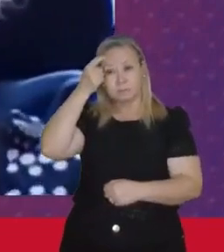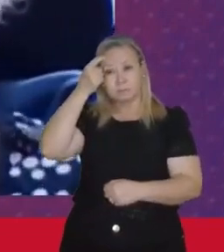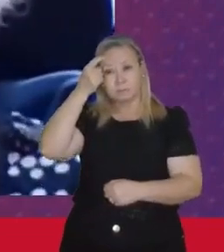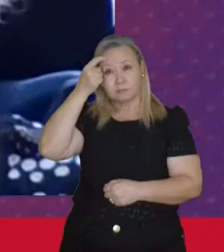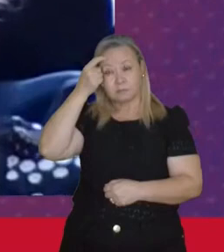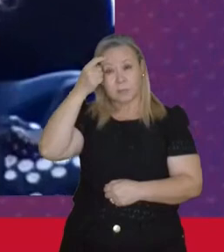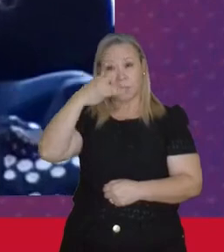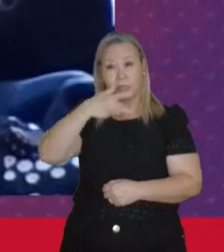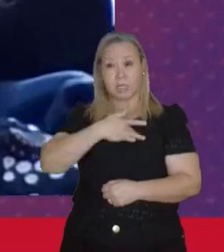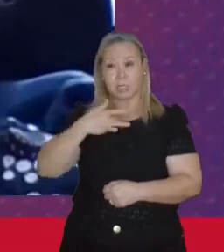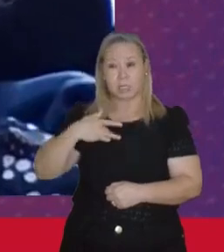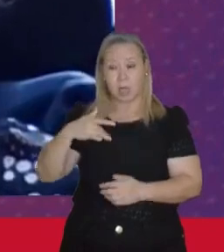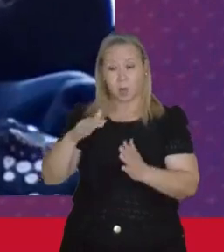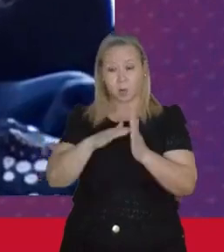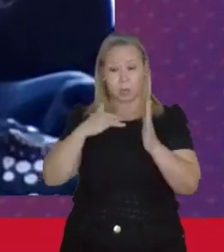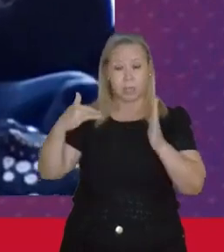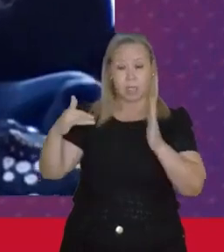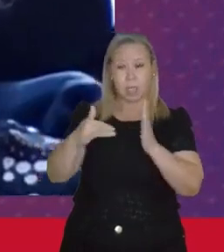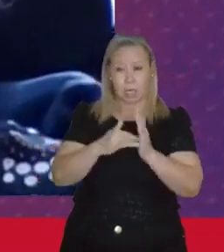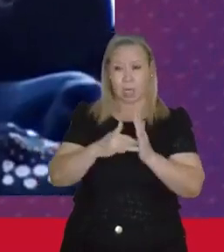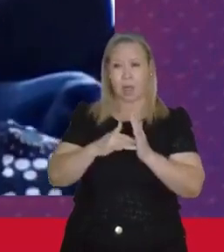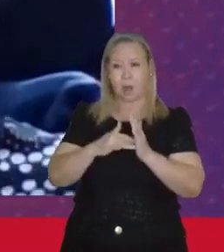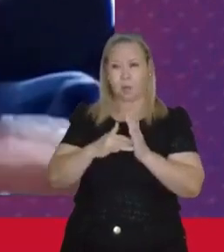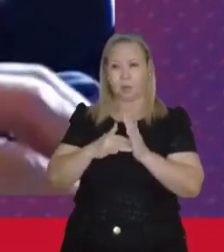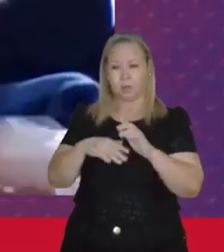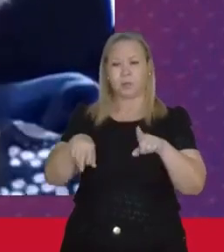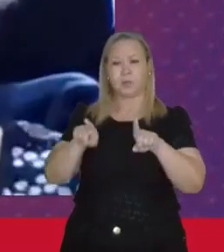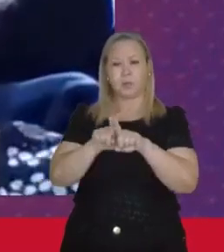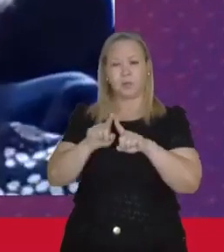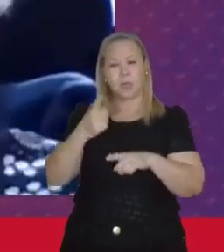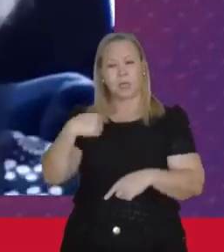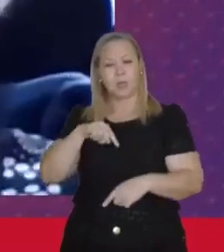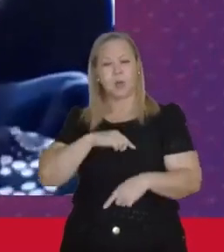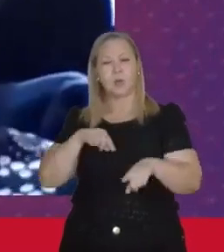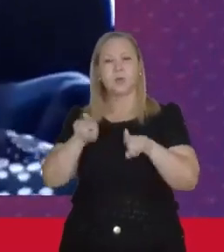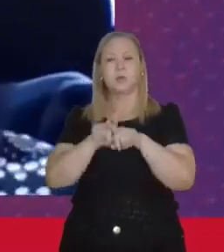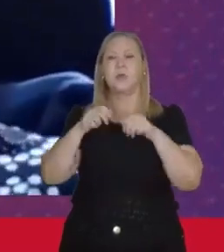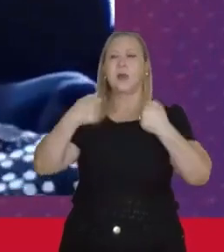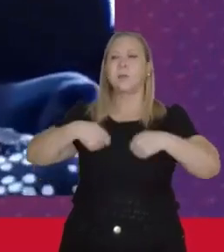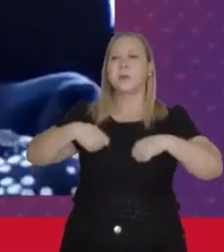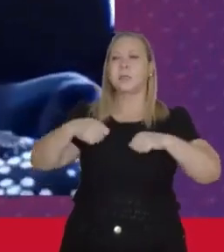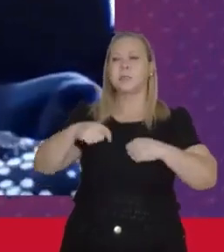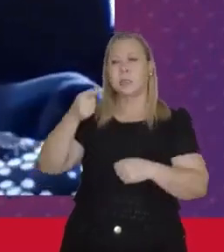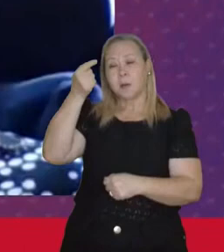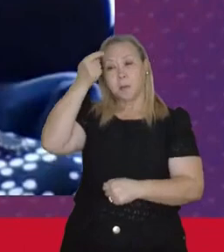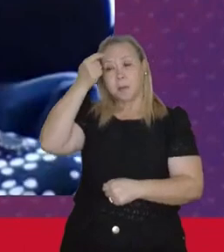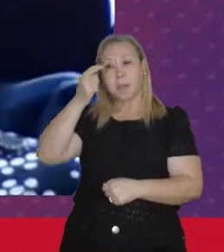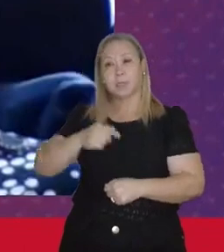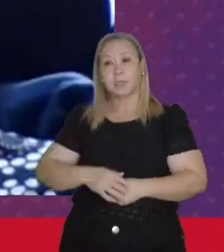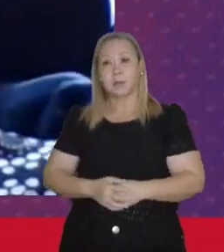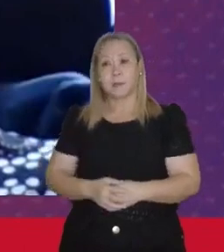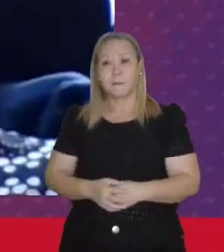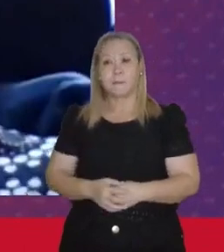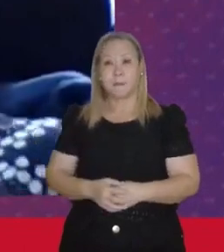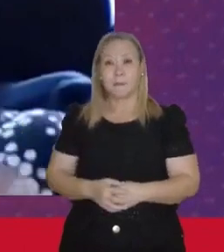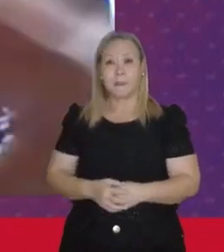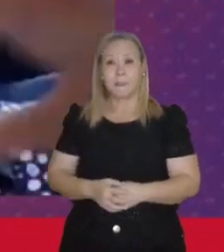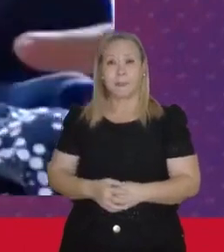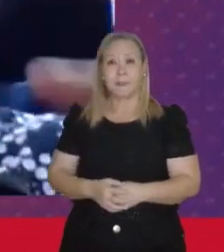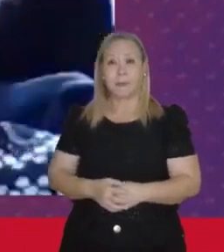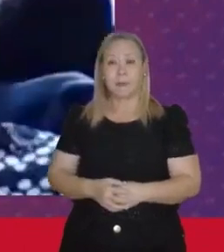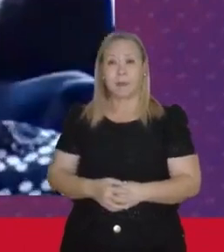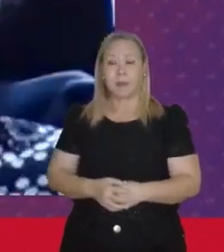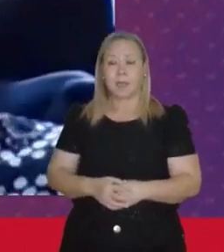na saúde integral também, nós também precisamos pensar